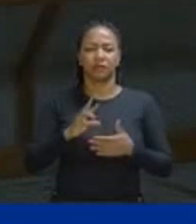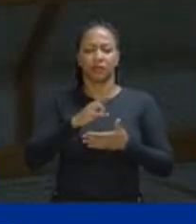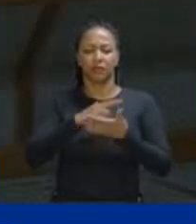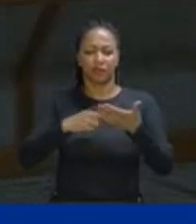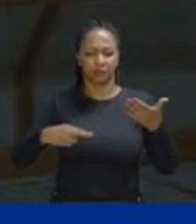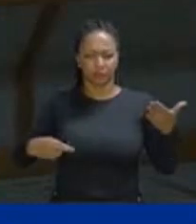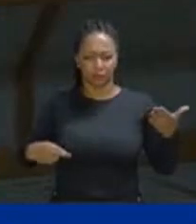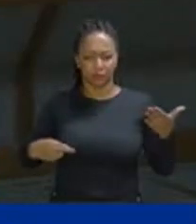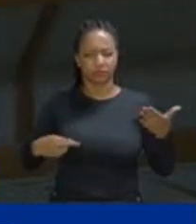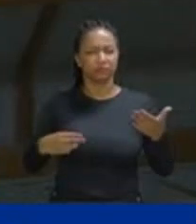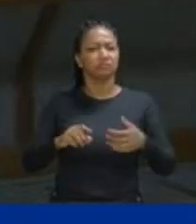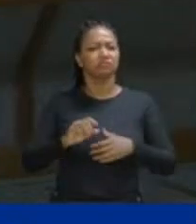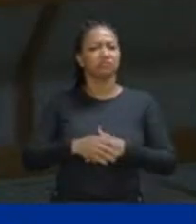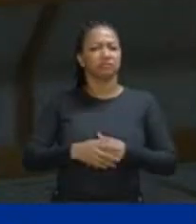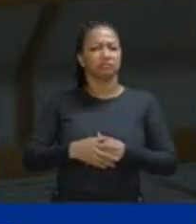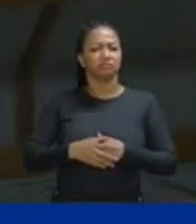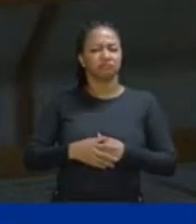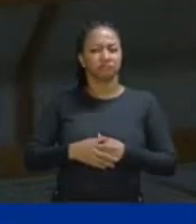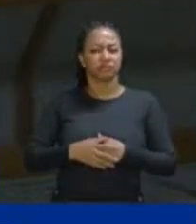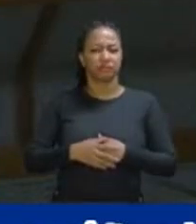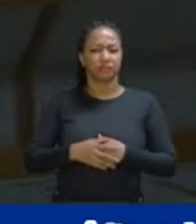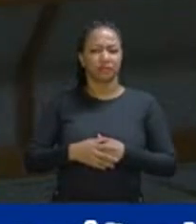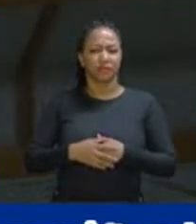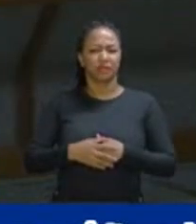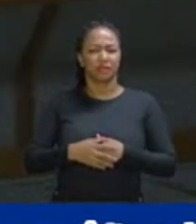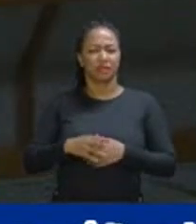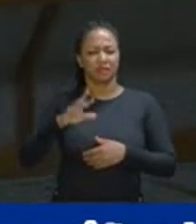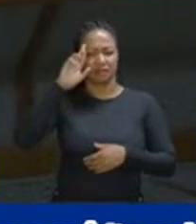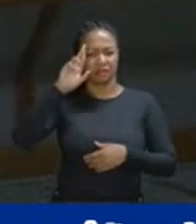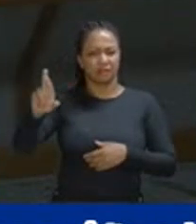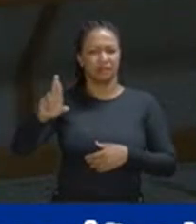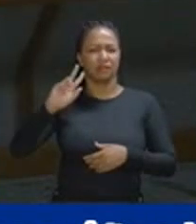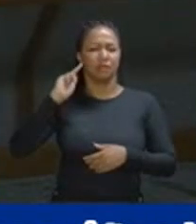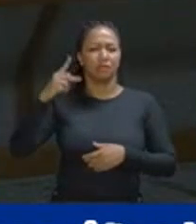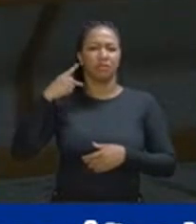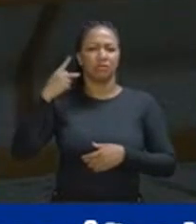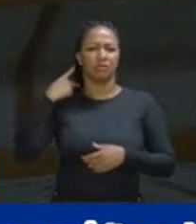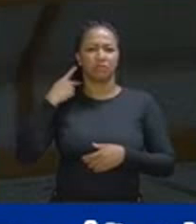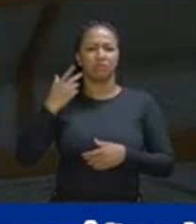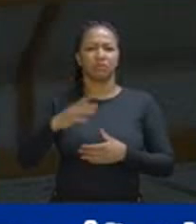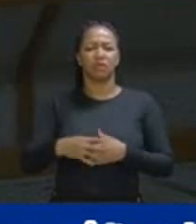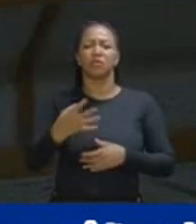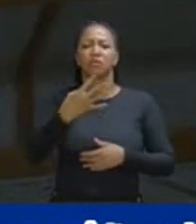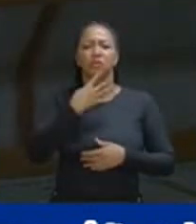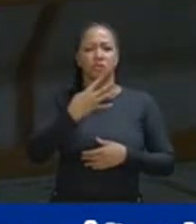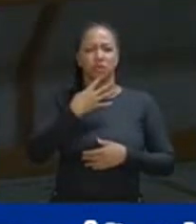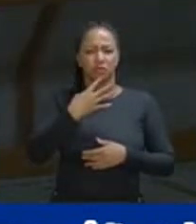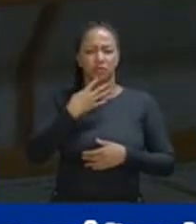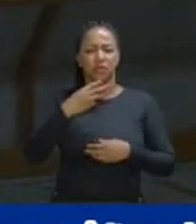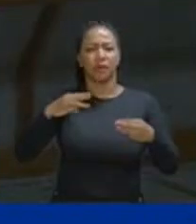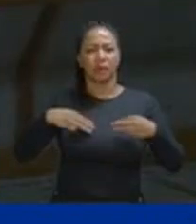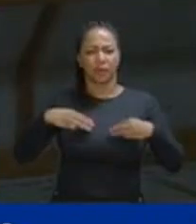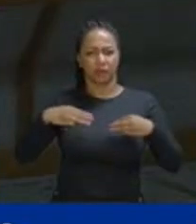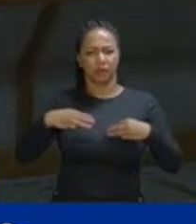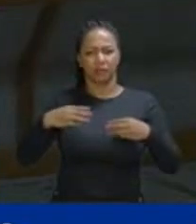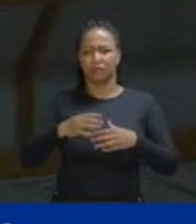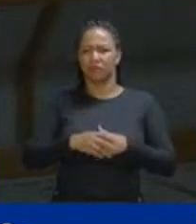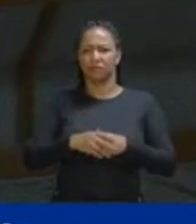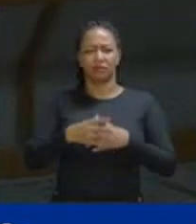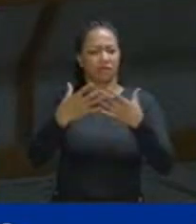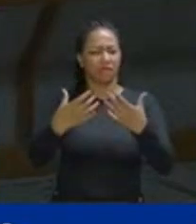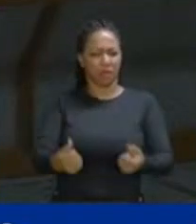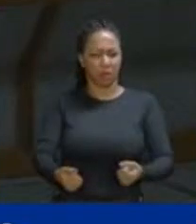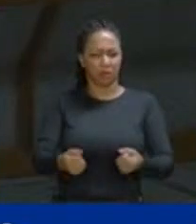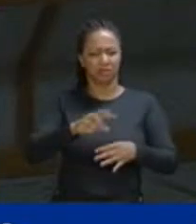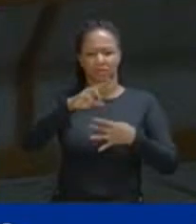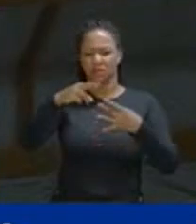relatório, Vossa Excelência disse que, em parecer, a Procuradoria Regional Eleitoral pugnou pelo conhecimento e, no mérito, pelo não